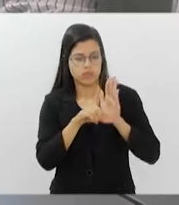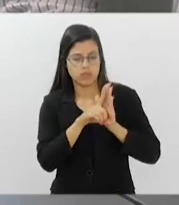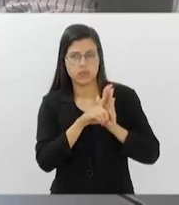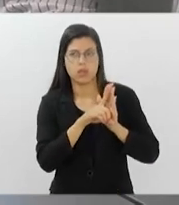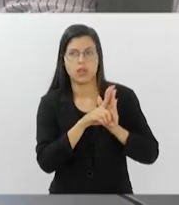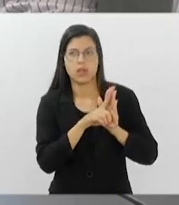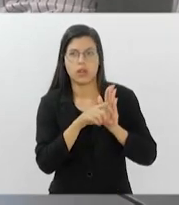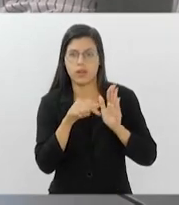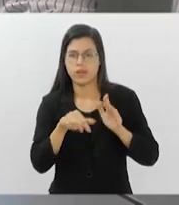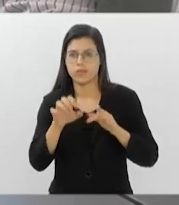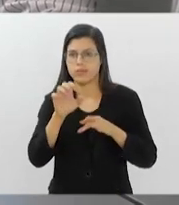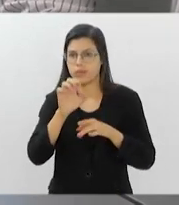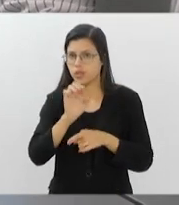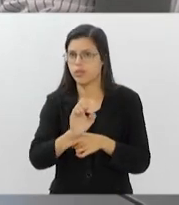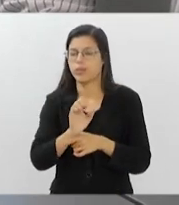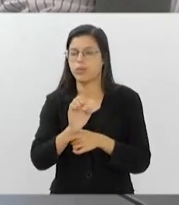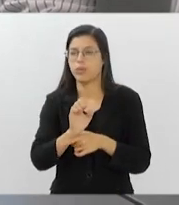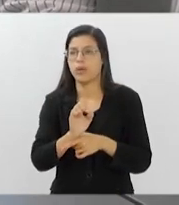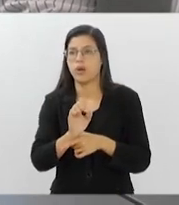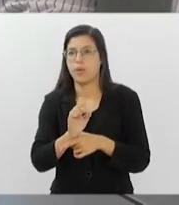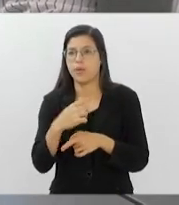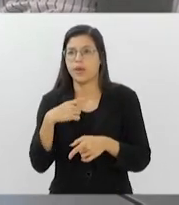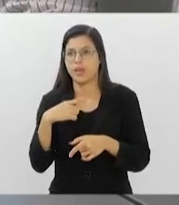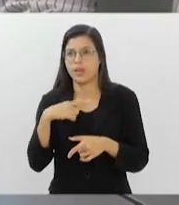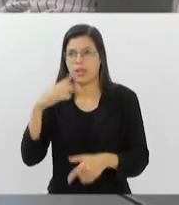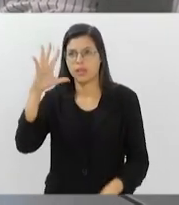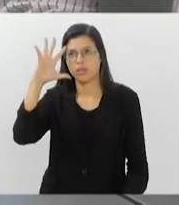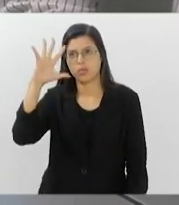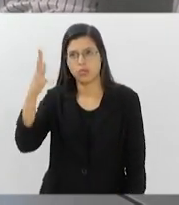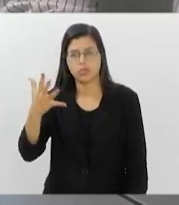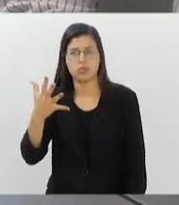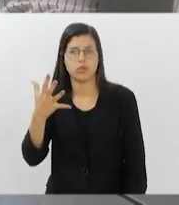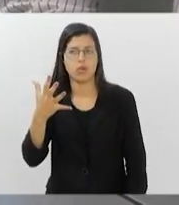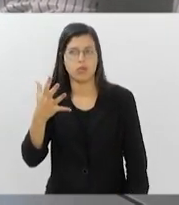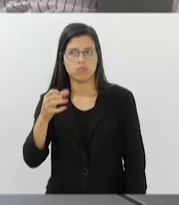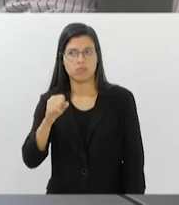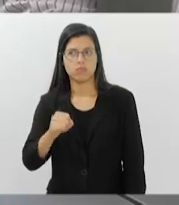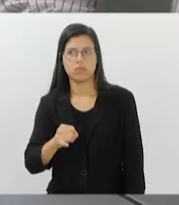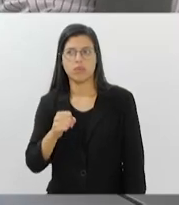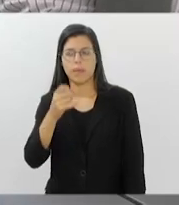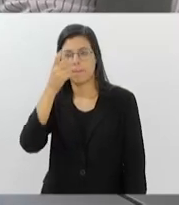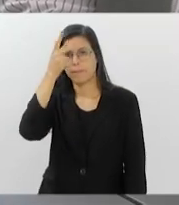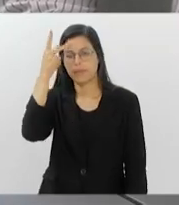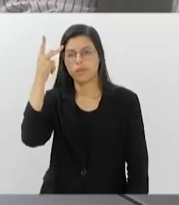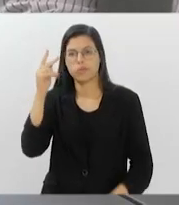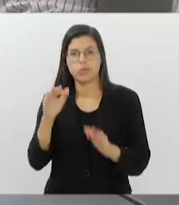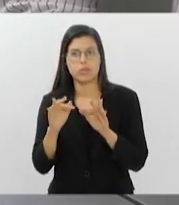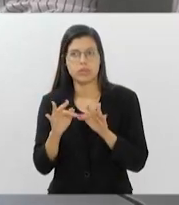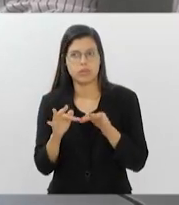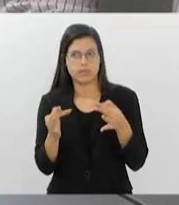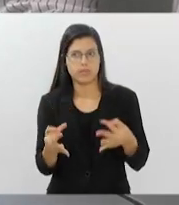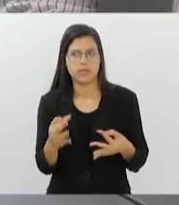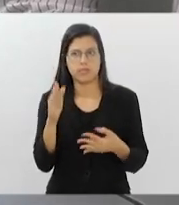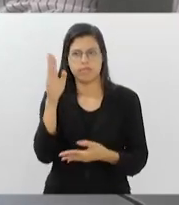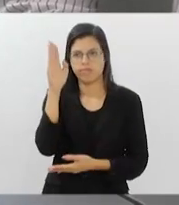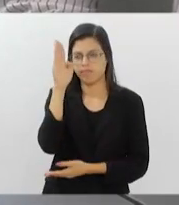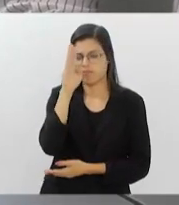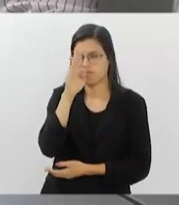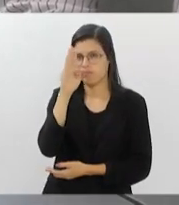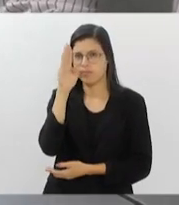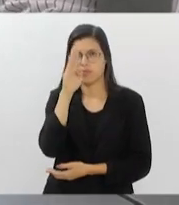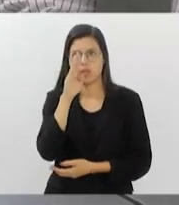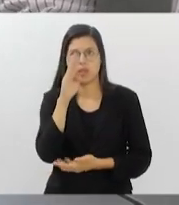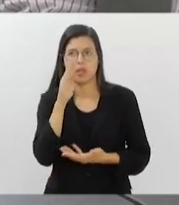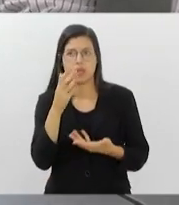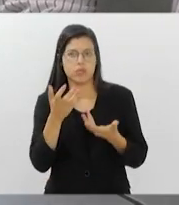numa legislação estadual que tem essas saídas aí, para caso o indivíduo esteja simplesmente embriagado, mas que manifeste a sua